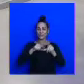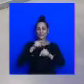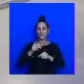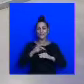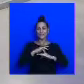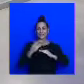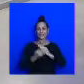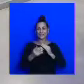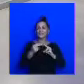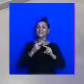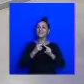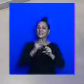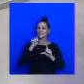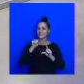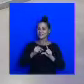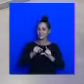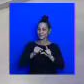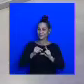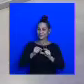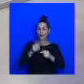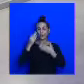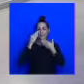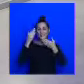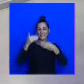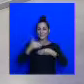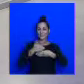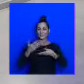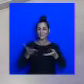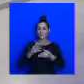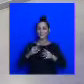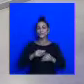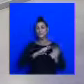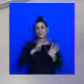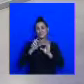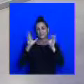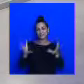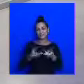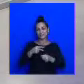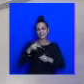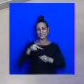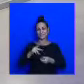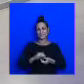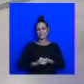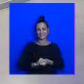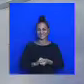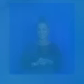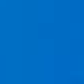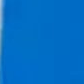sorteios pelas redes sociais da Caixa e da Rede TV. Obrigada por hoje e uma linda semana para você.